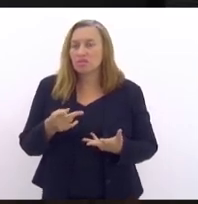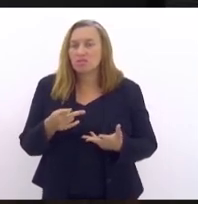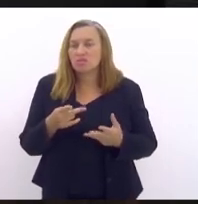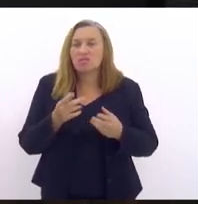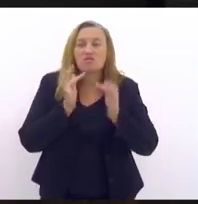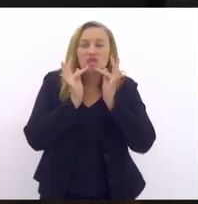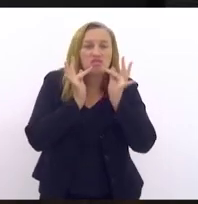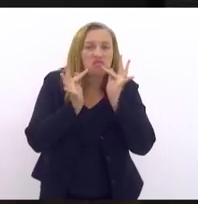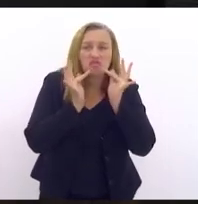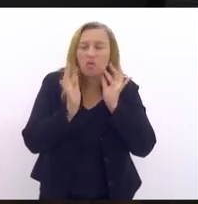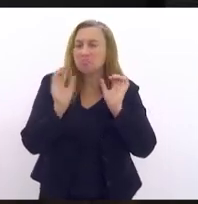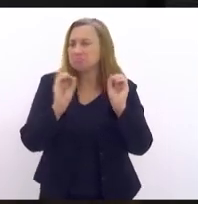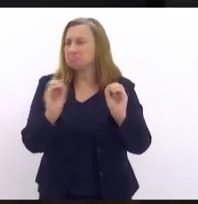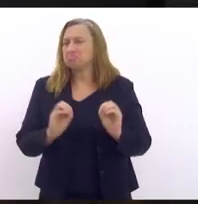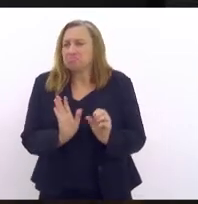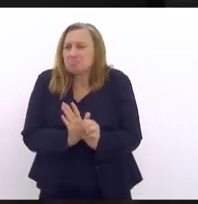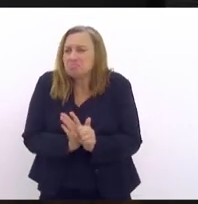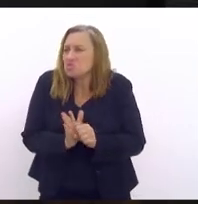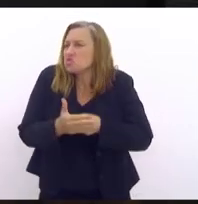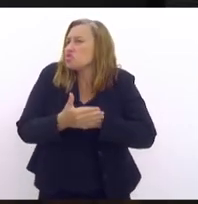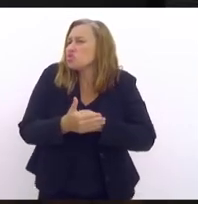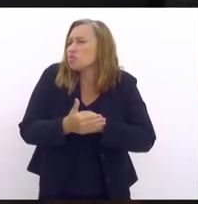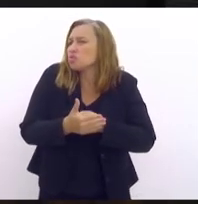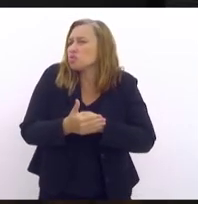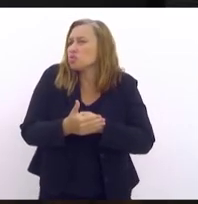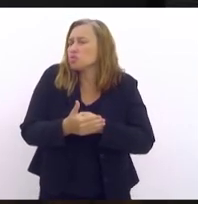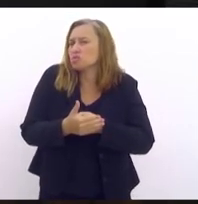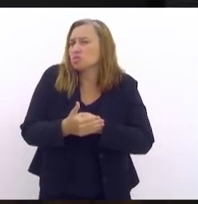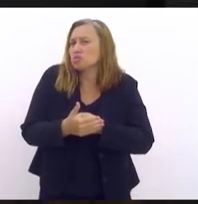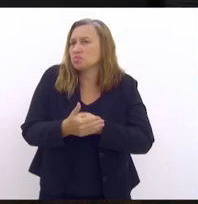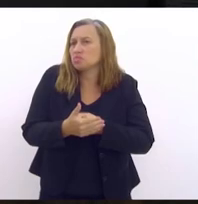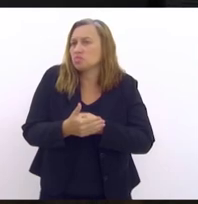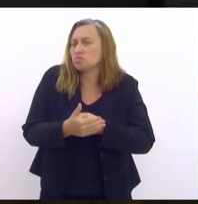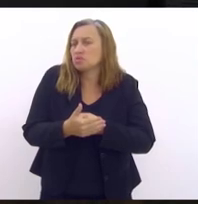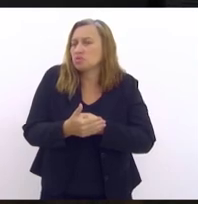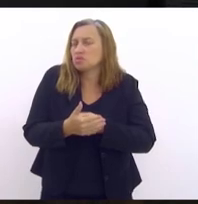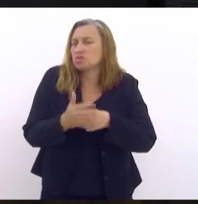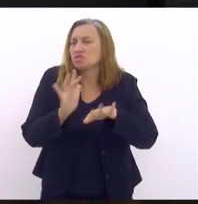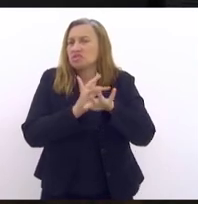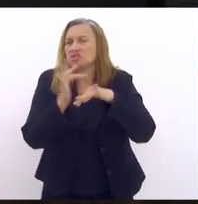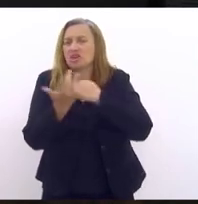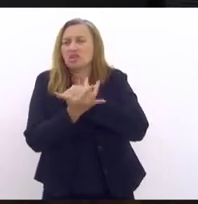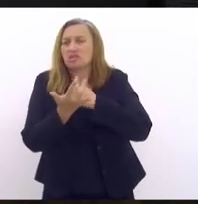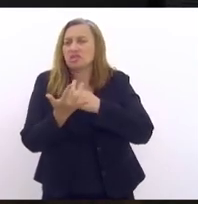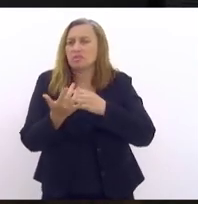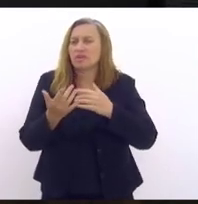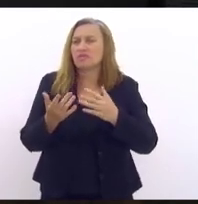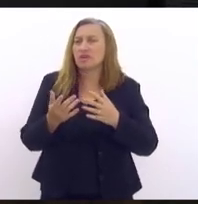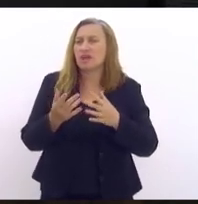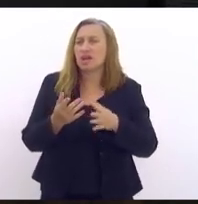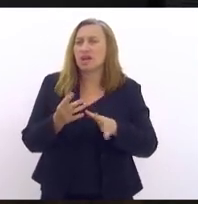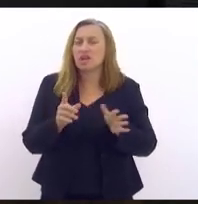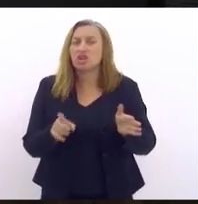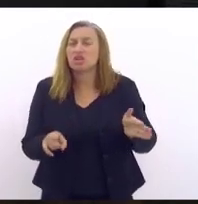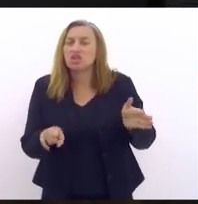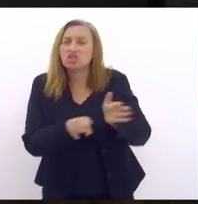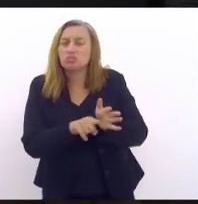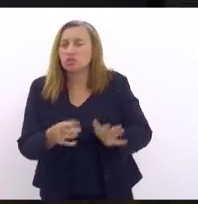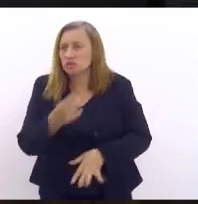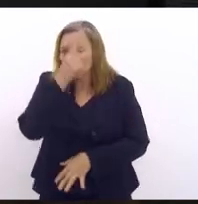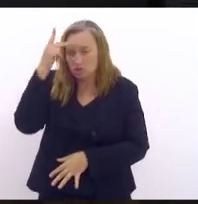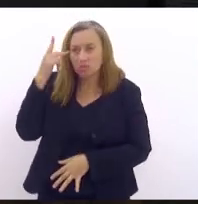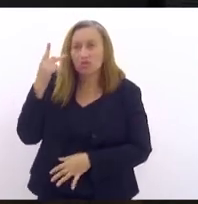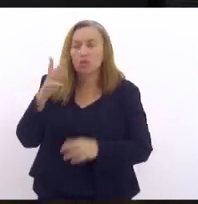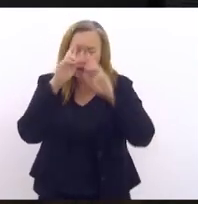menos me escondo atrás de blog para ficar denegrindo a imagem também das pessoas. Eu respeito todo mundo e